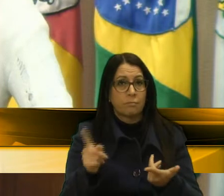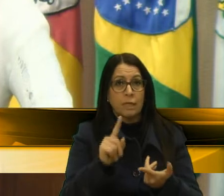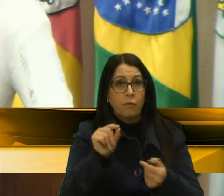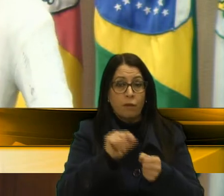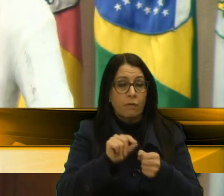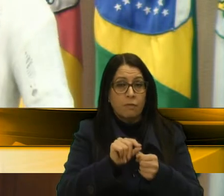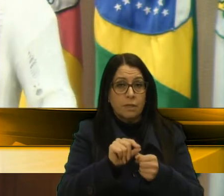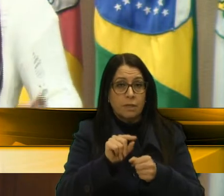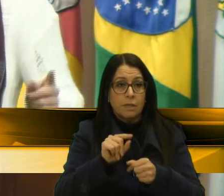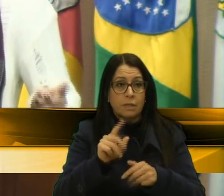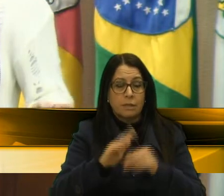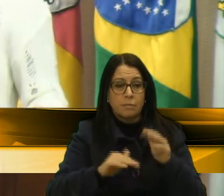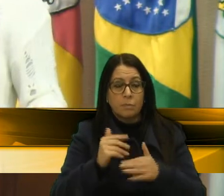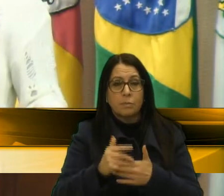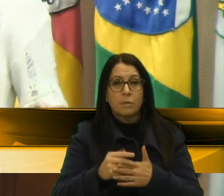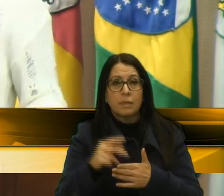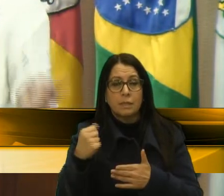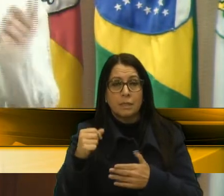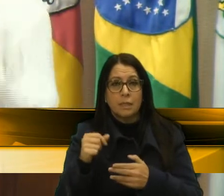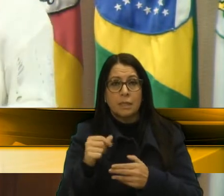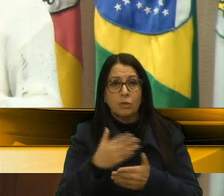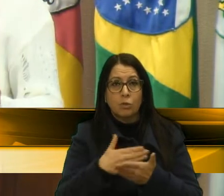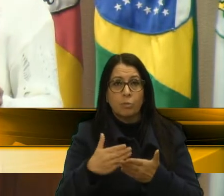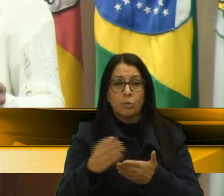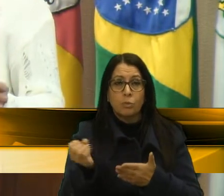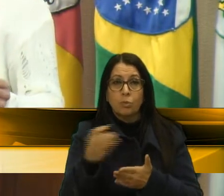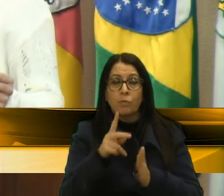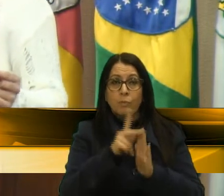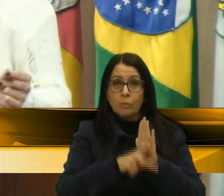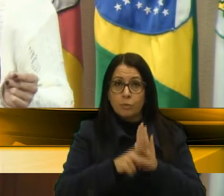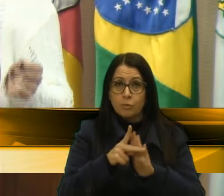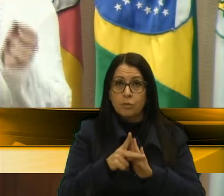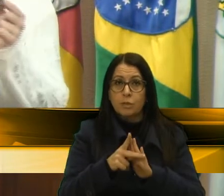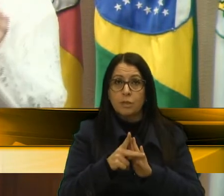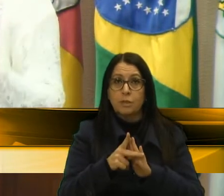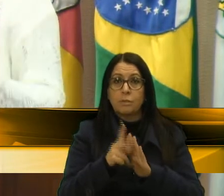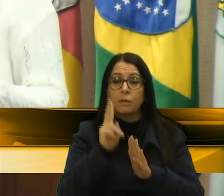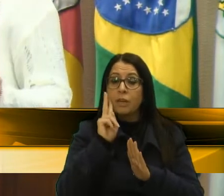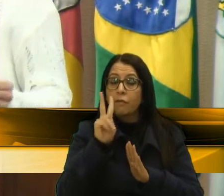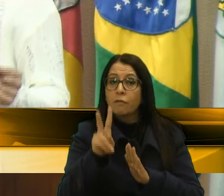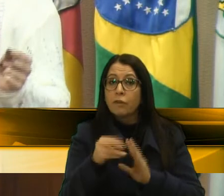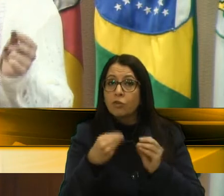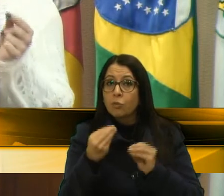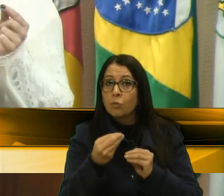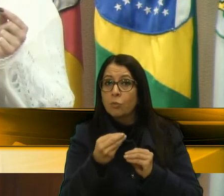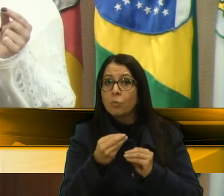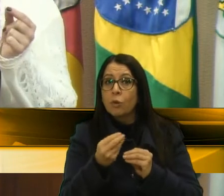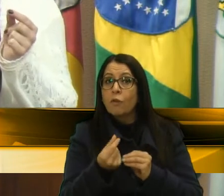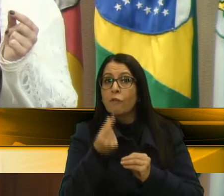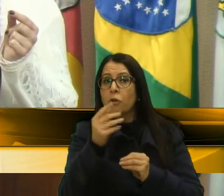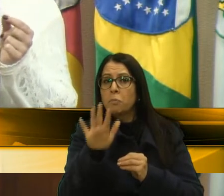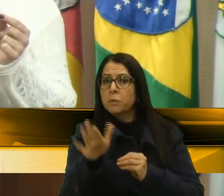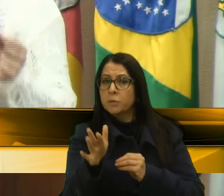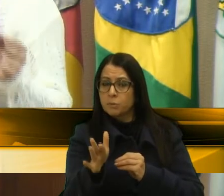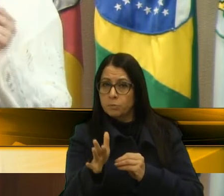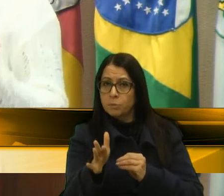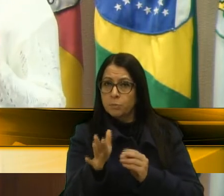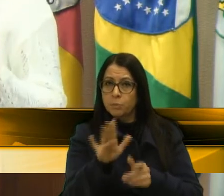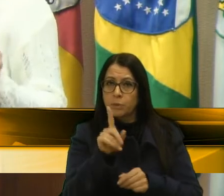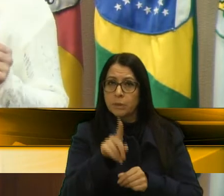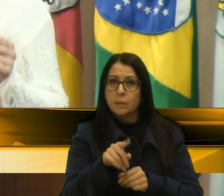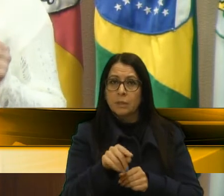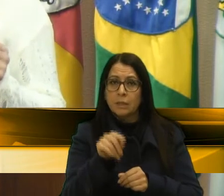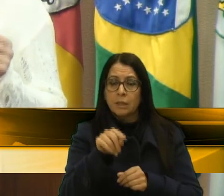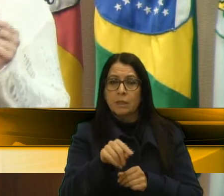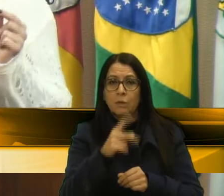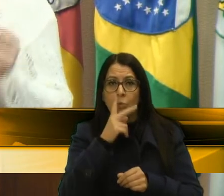esse valor. Então, é necessário que se comece um novo projeto, para que se veja qual será o valor estimado, e mesmo aquilo